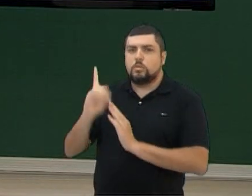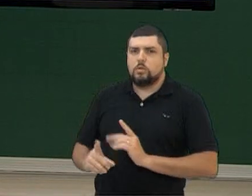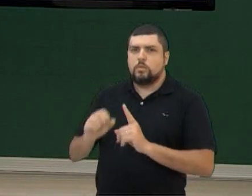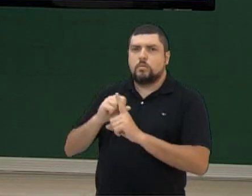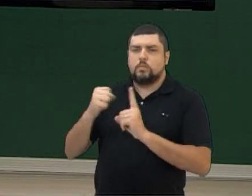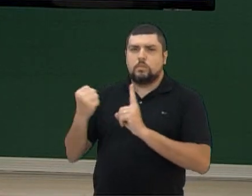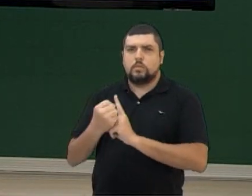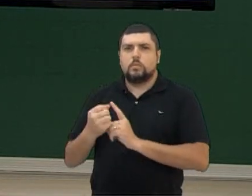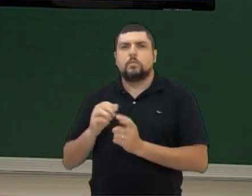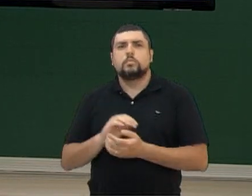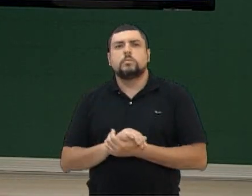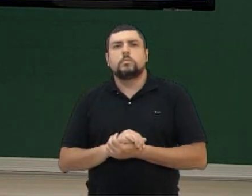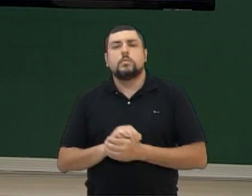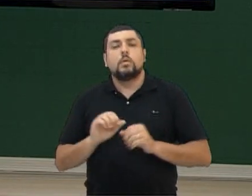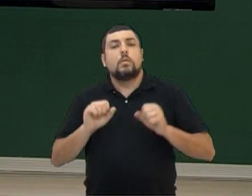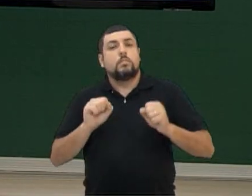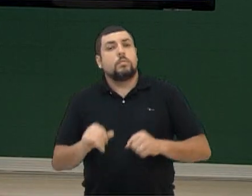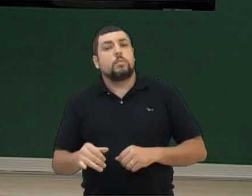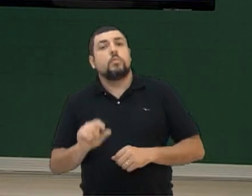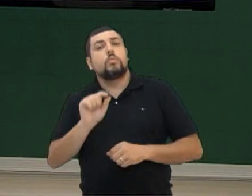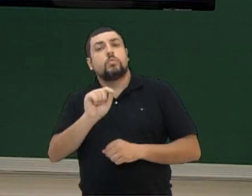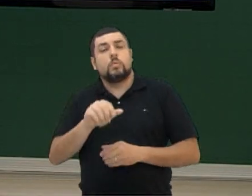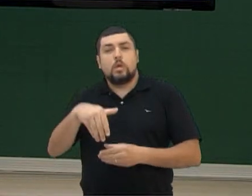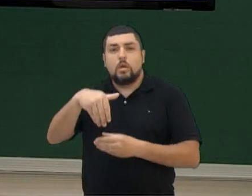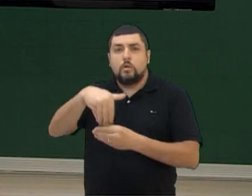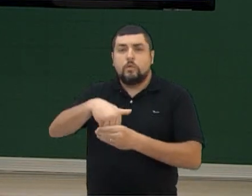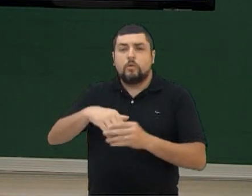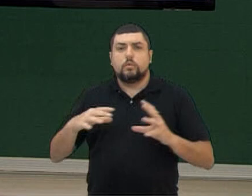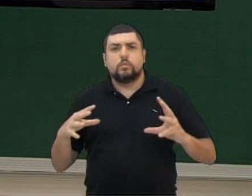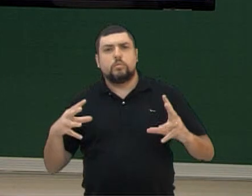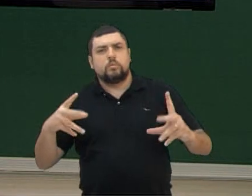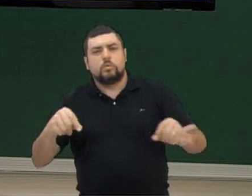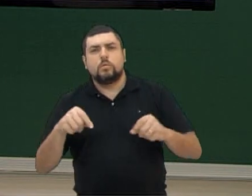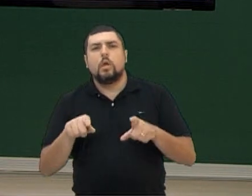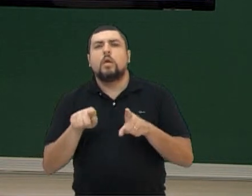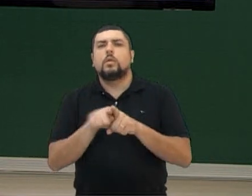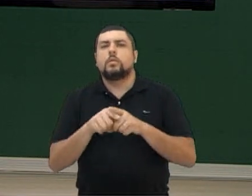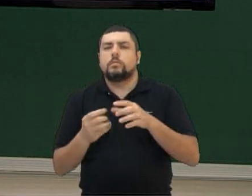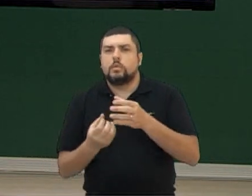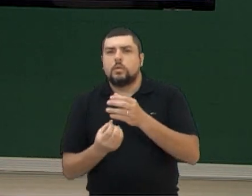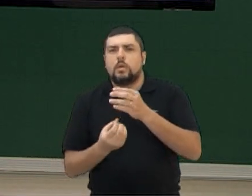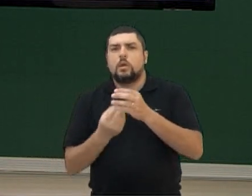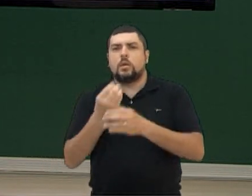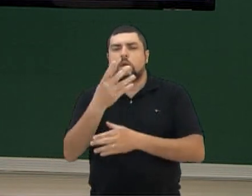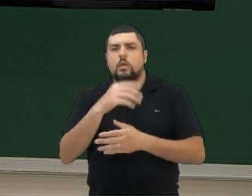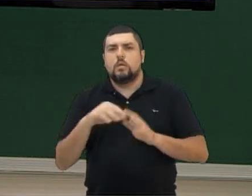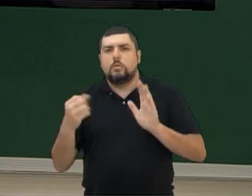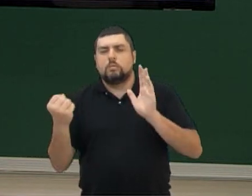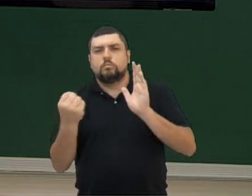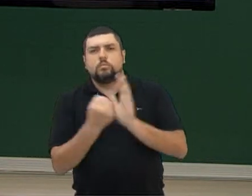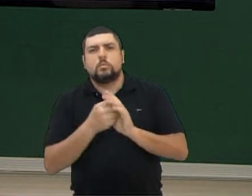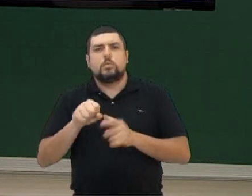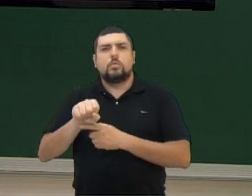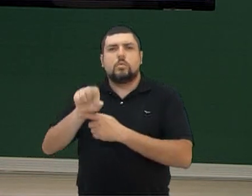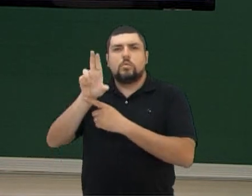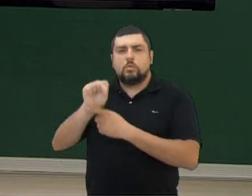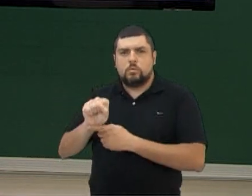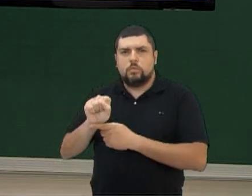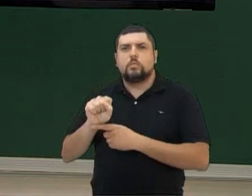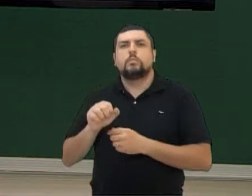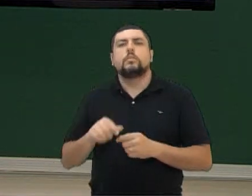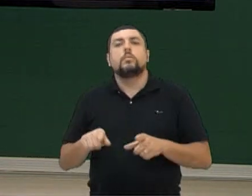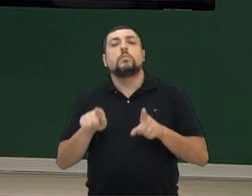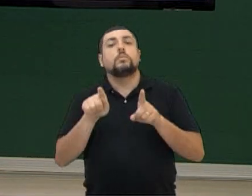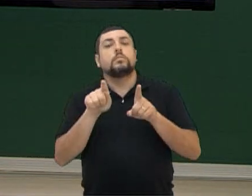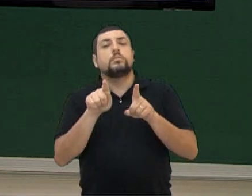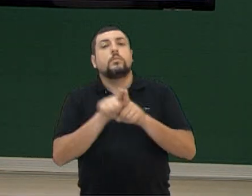gente pode citar entre eles o voto universal, a criação e a fundamentação do Sistema Único de Saúde, o SUS, e